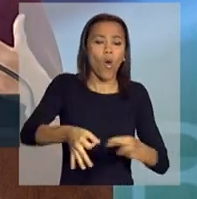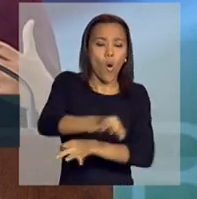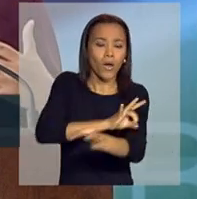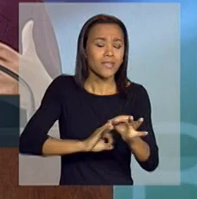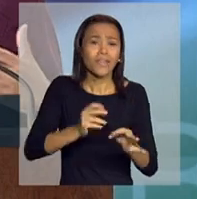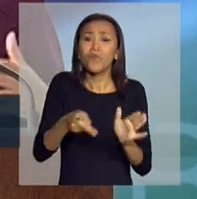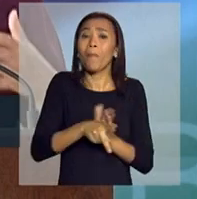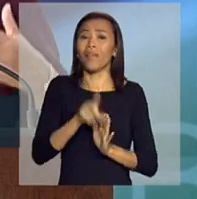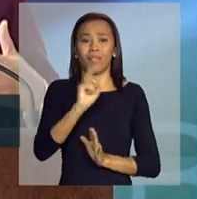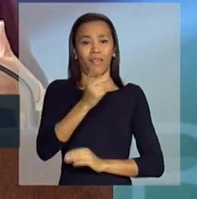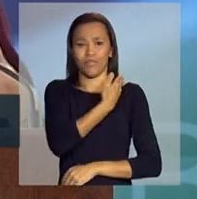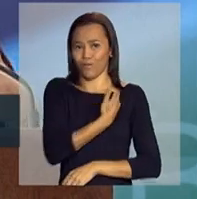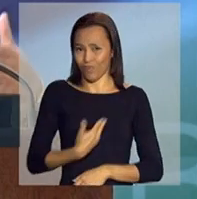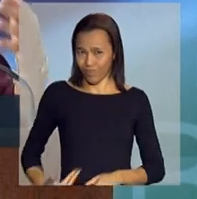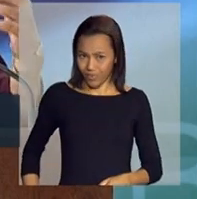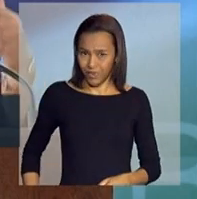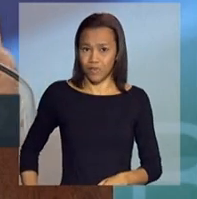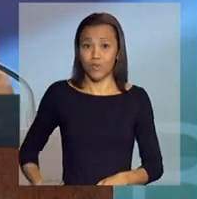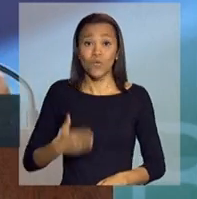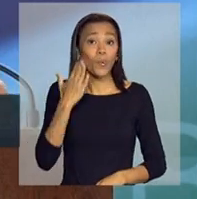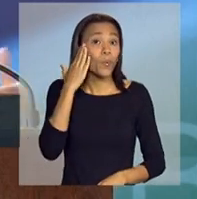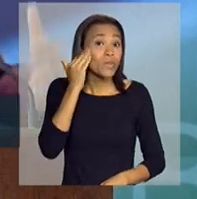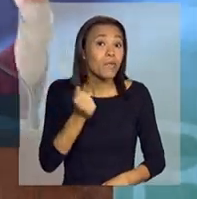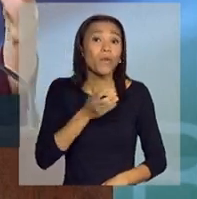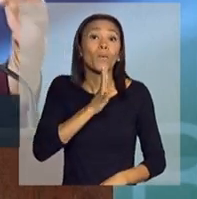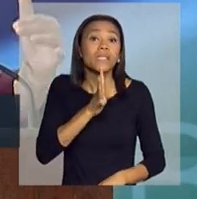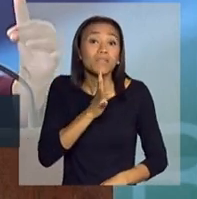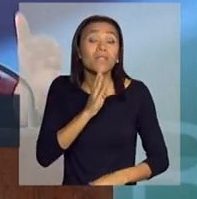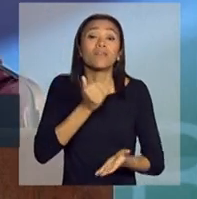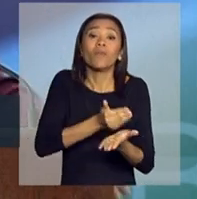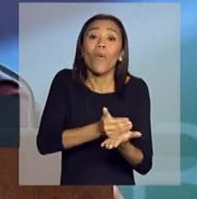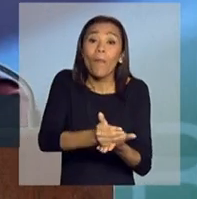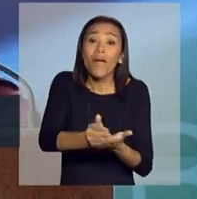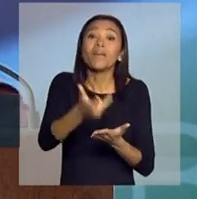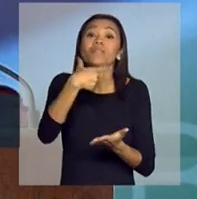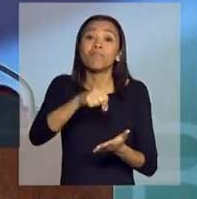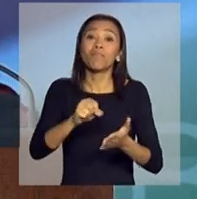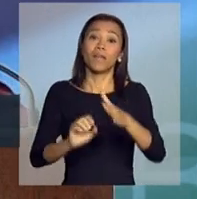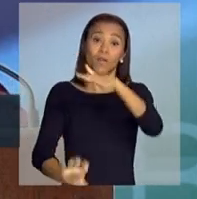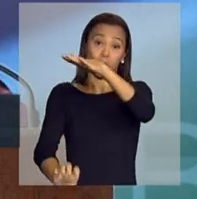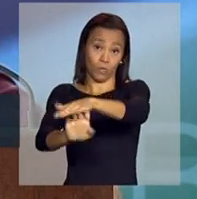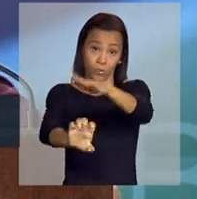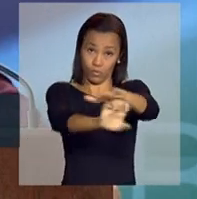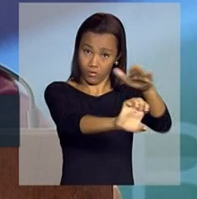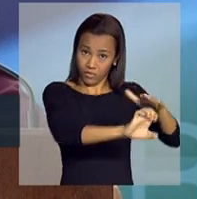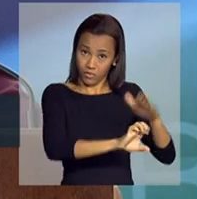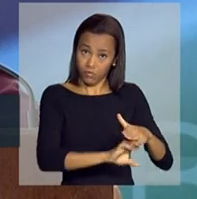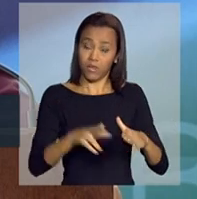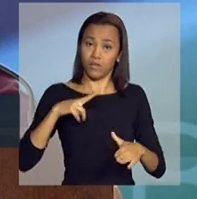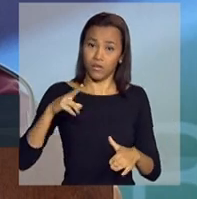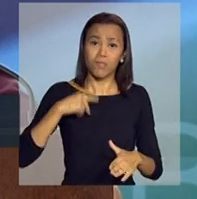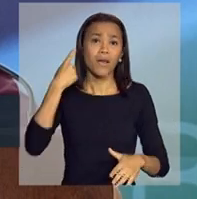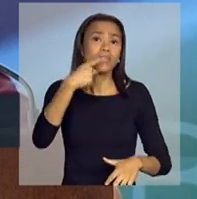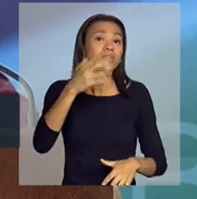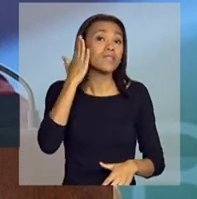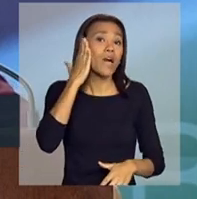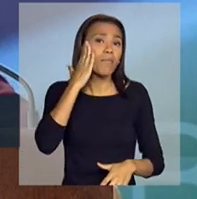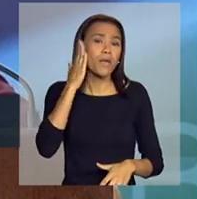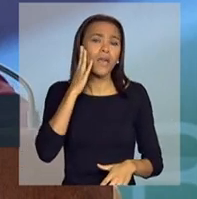do governo, é um saber que passa pelo conhecimento do setor privado a respeito das suas